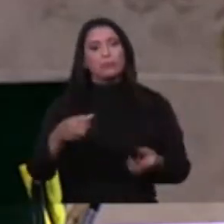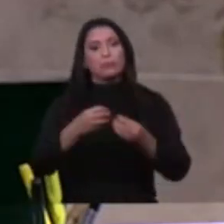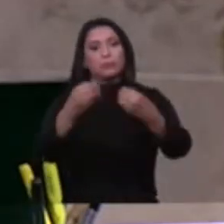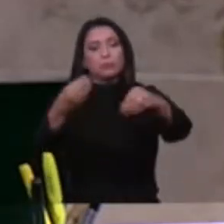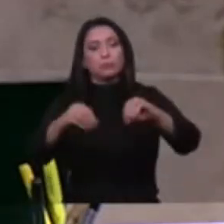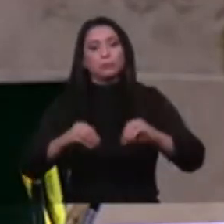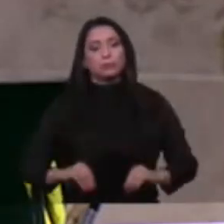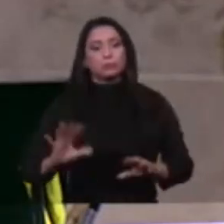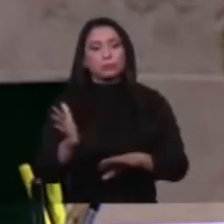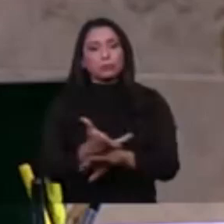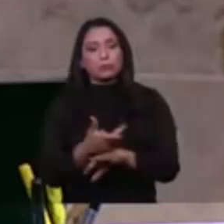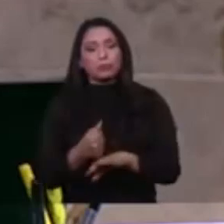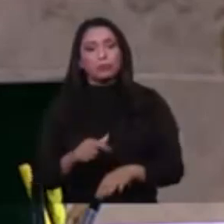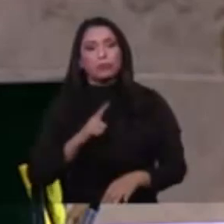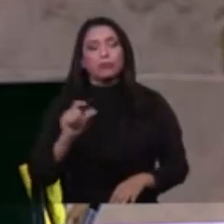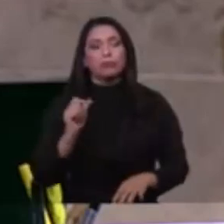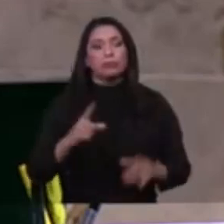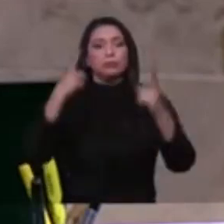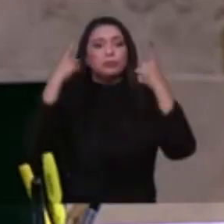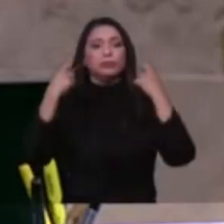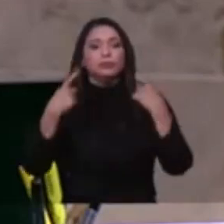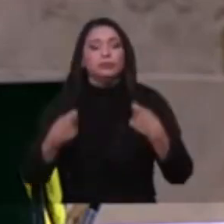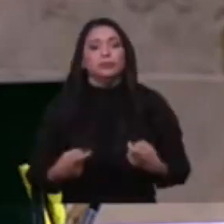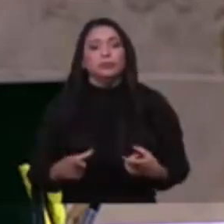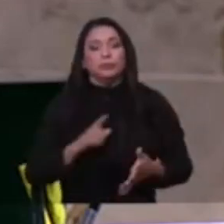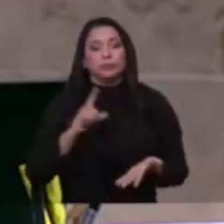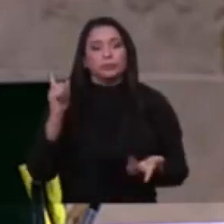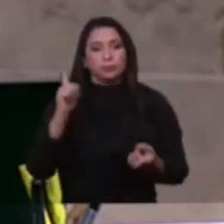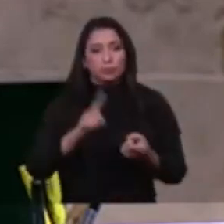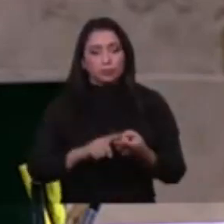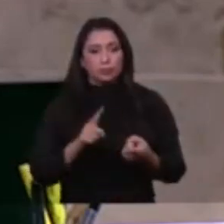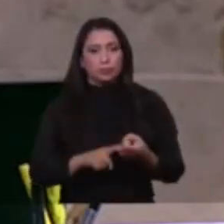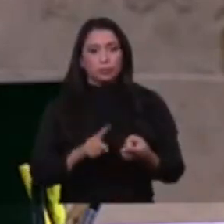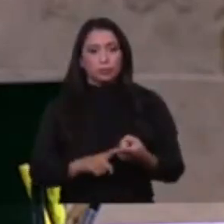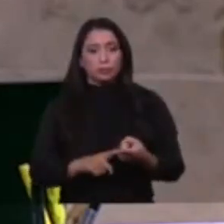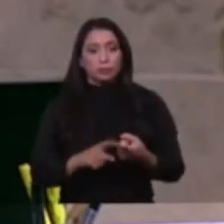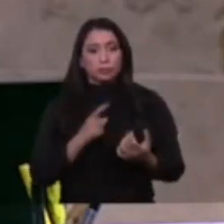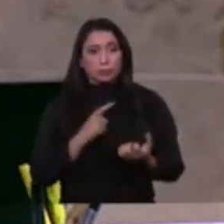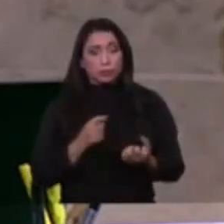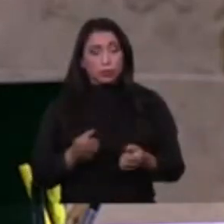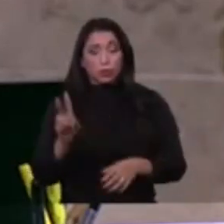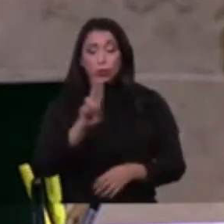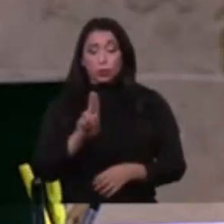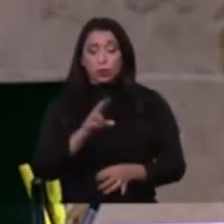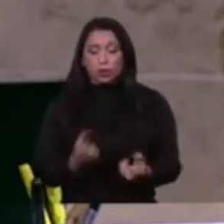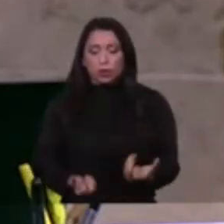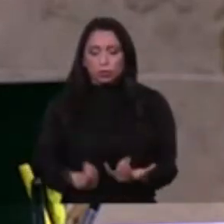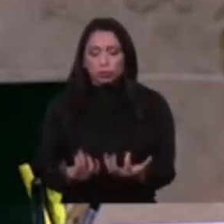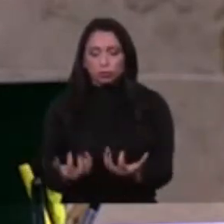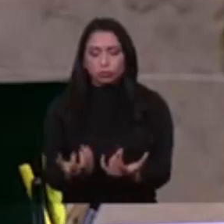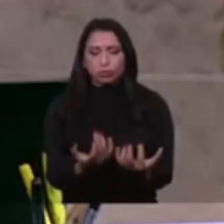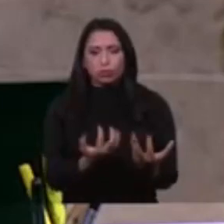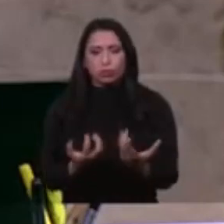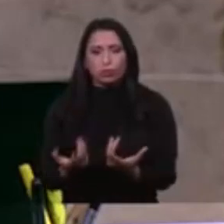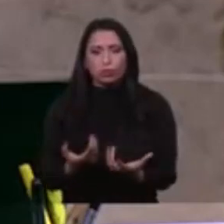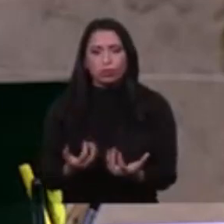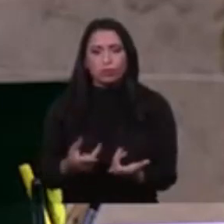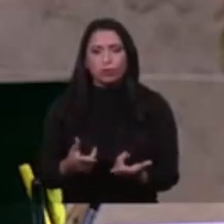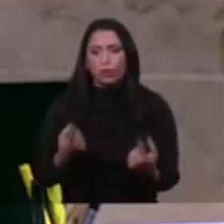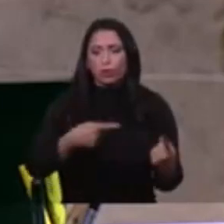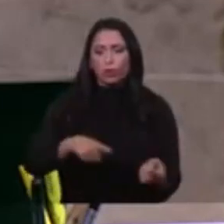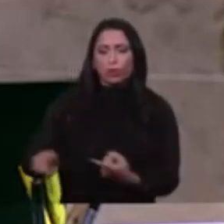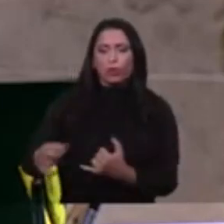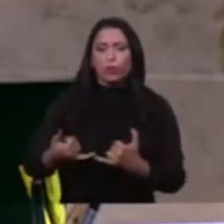qualificado pela violência e grave ameaça com emprego de substância inflamável contra o patrimônio da União e com